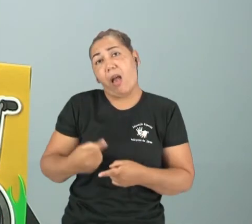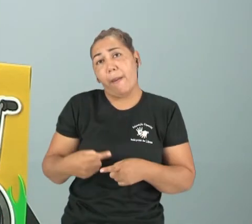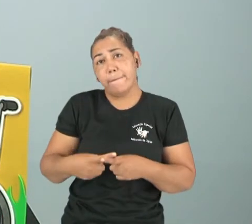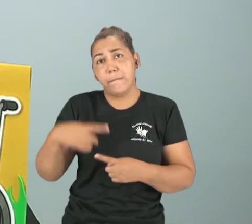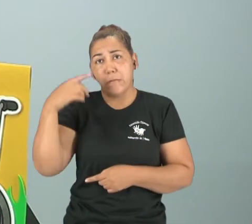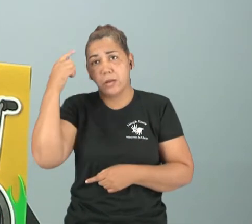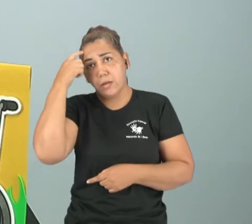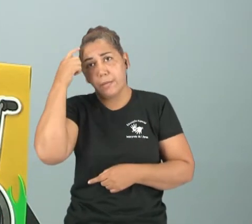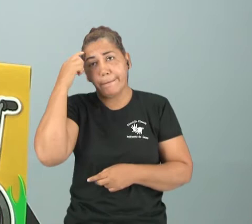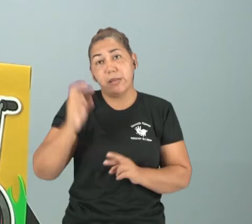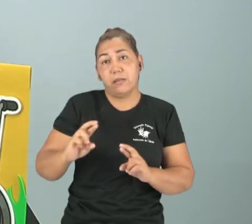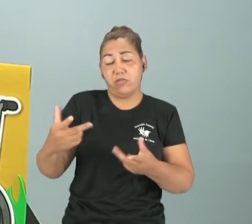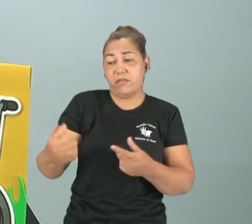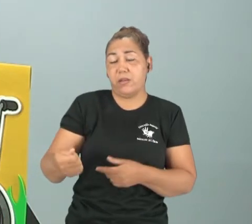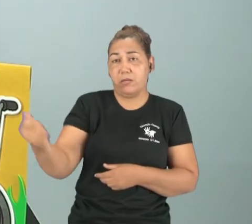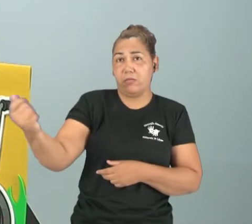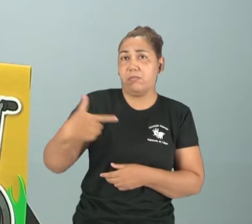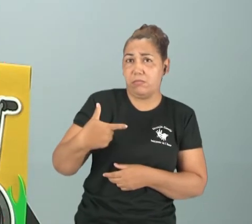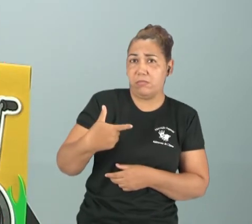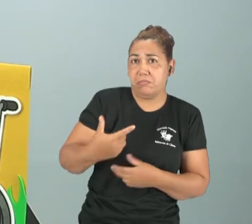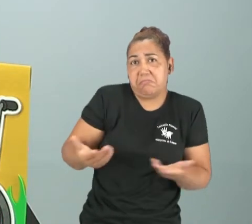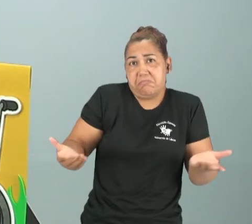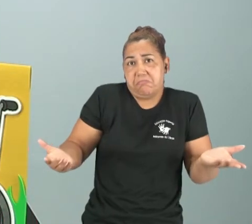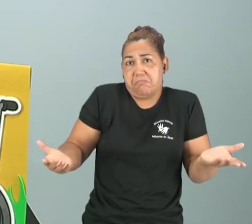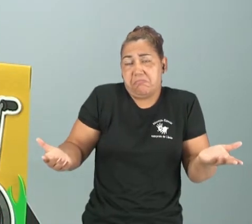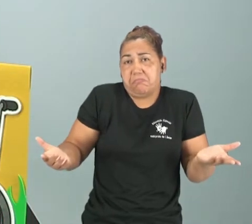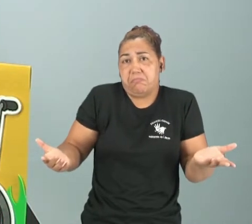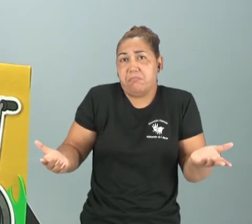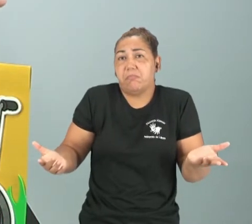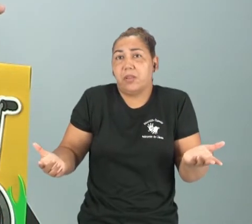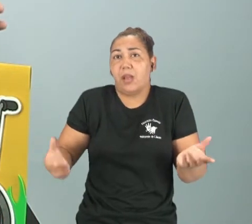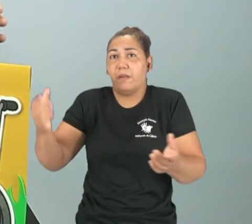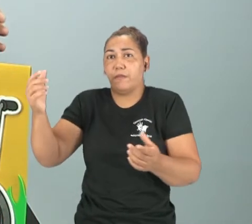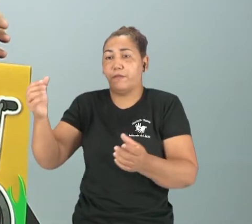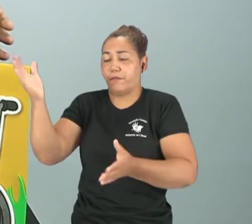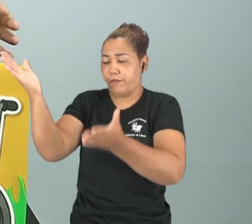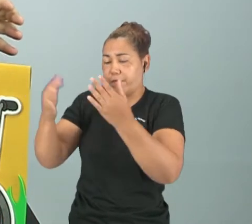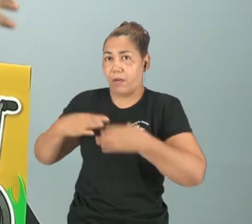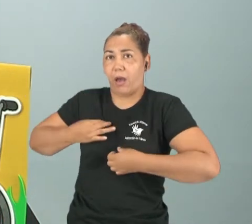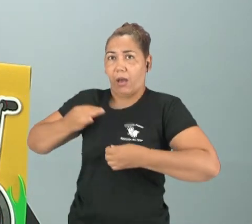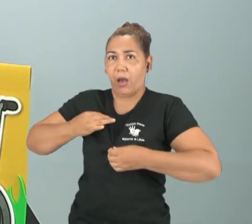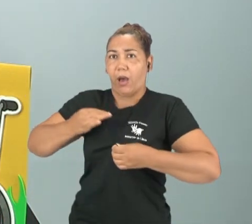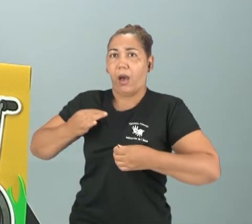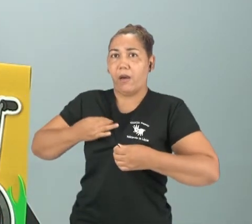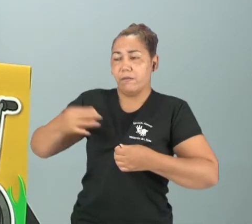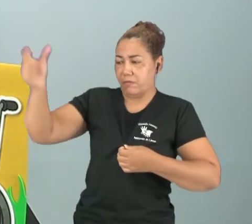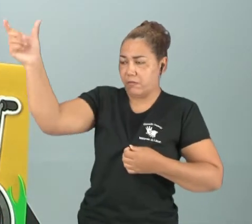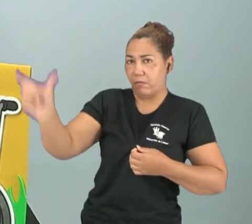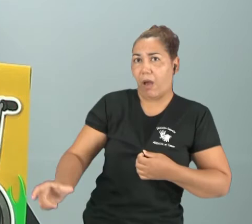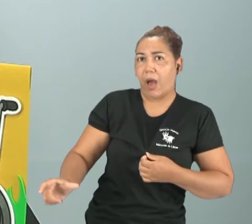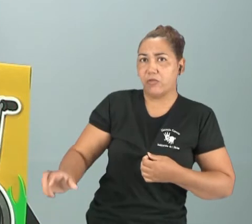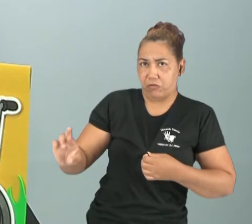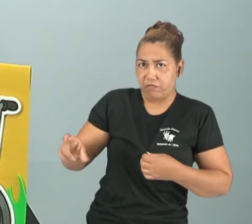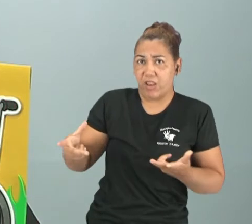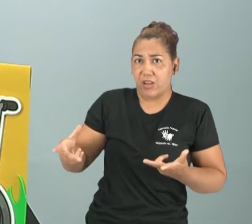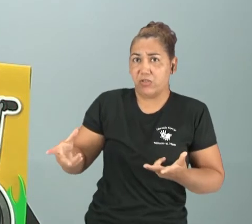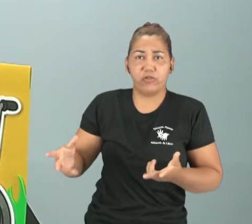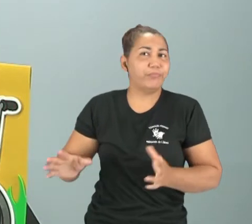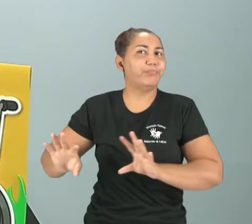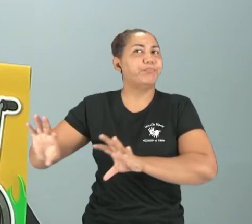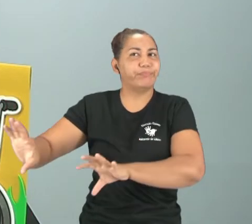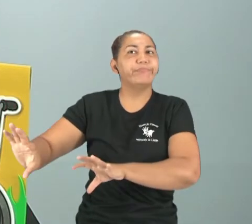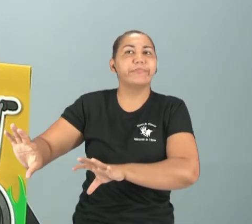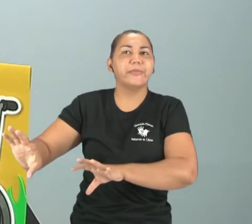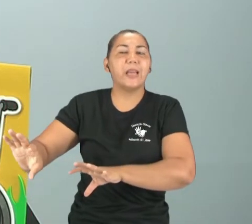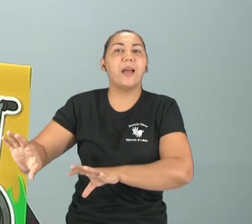diferente do que eu. Ou se trajam diferente como eu, como a Kika. A Kika, ó, ela se veste diferente. A Yara também